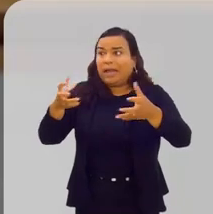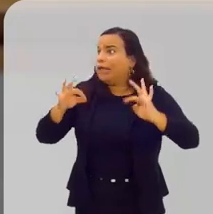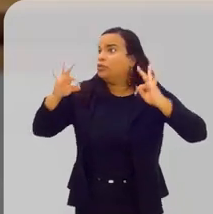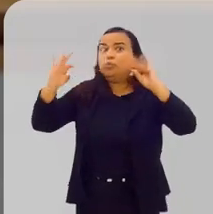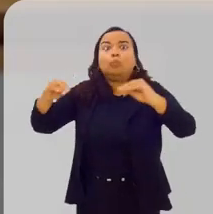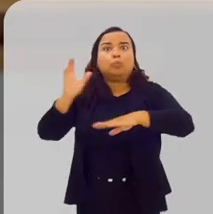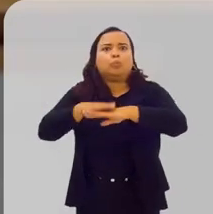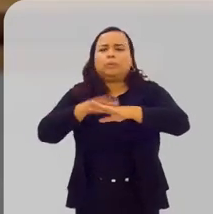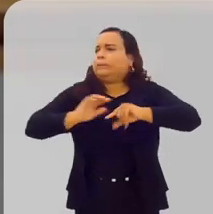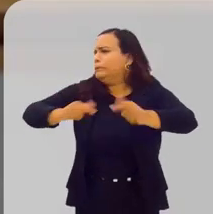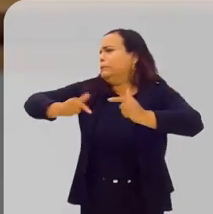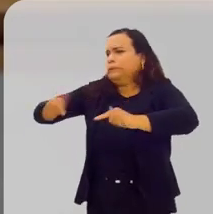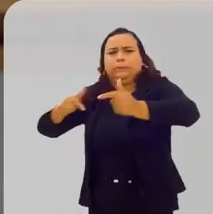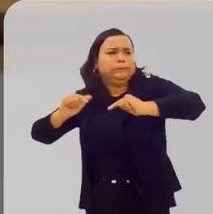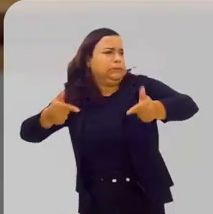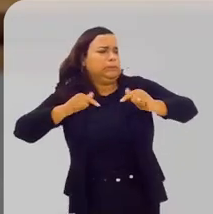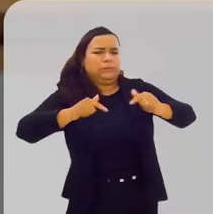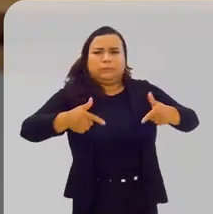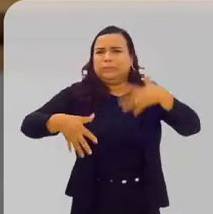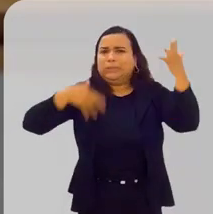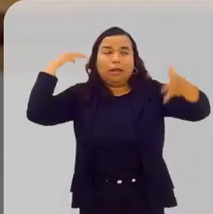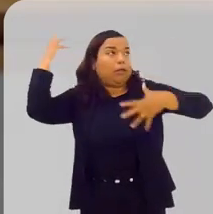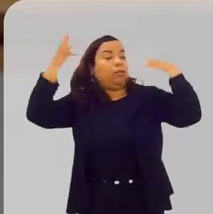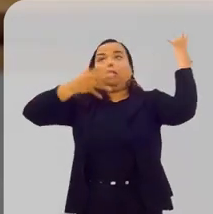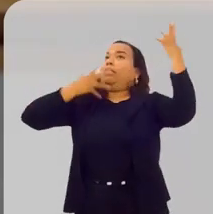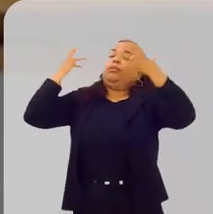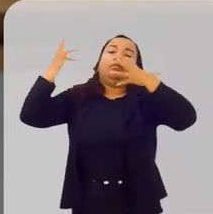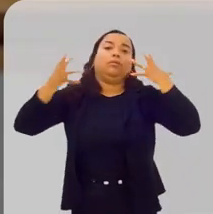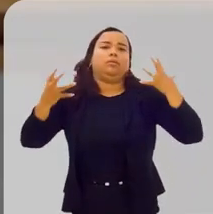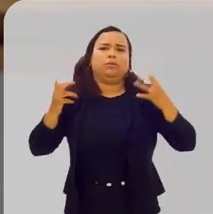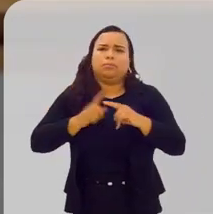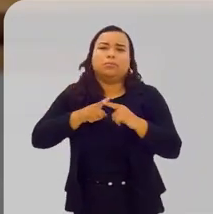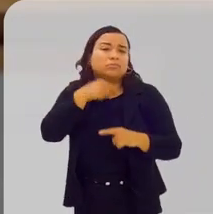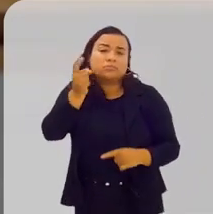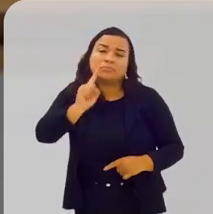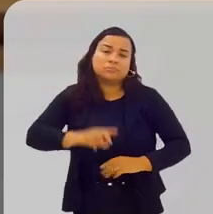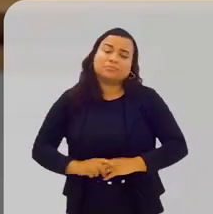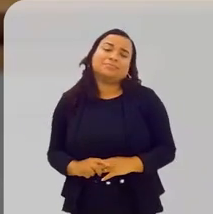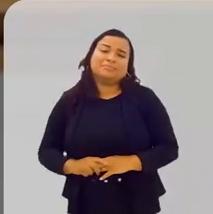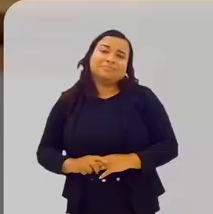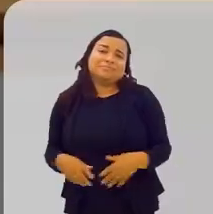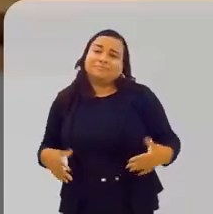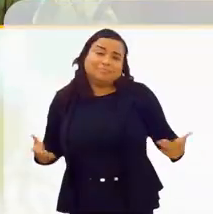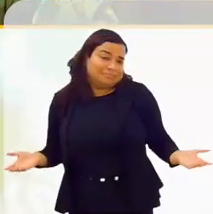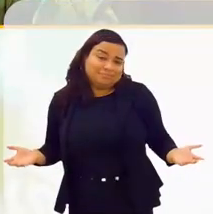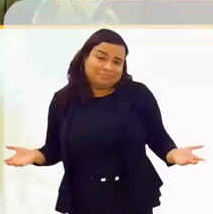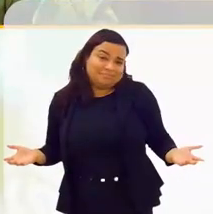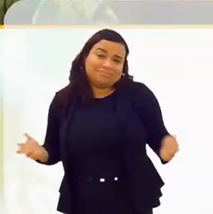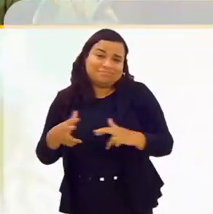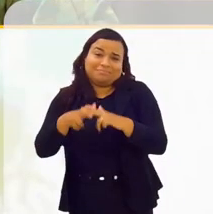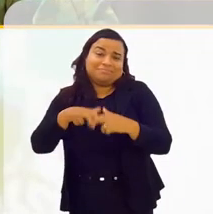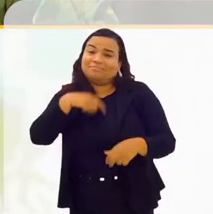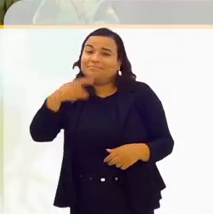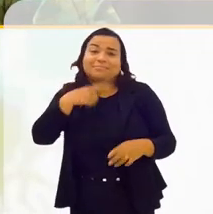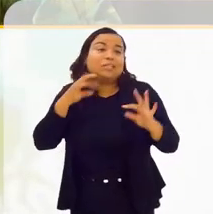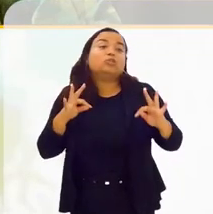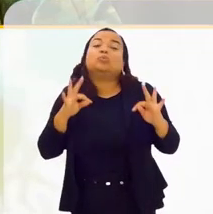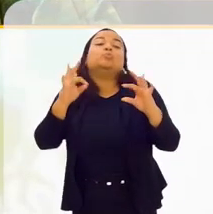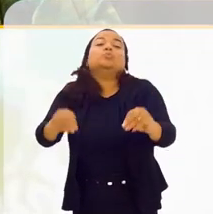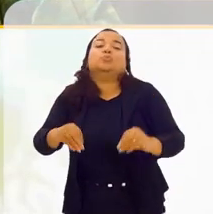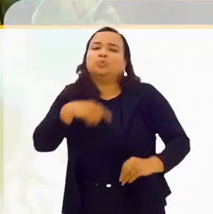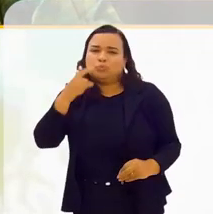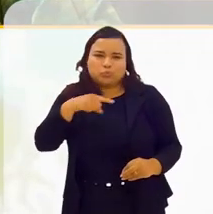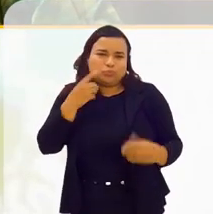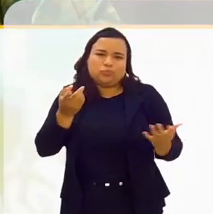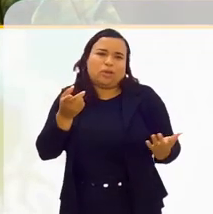muitas vezes e aí Pira Pira porque não dá vira simplesmente porque não